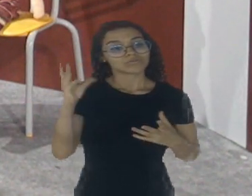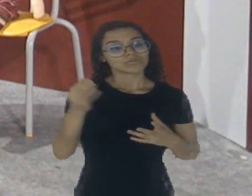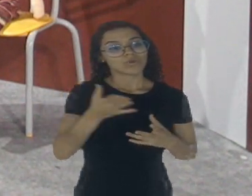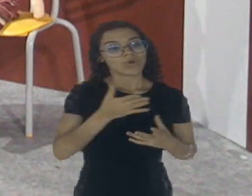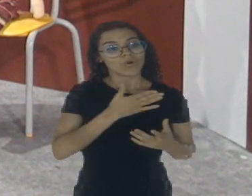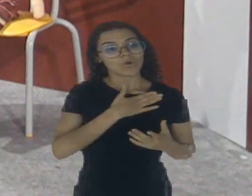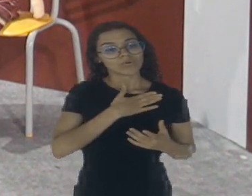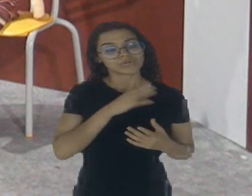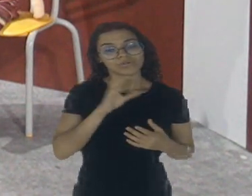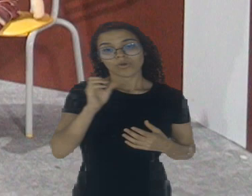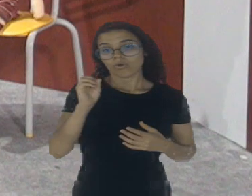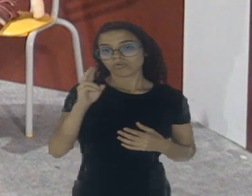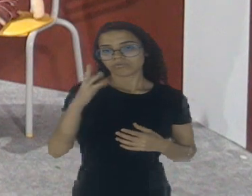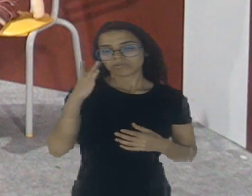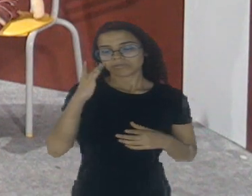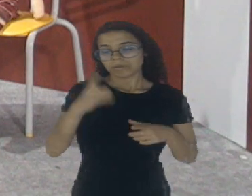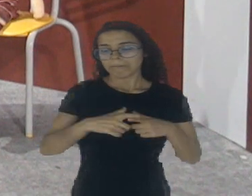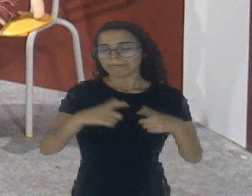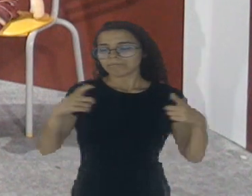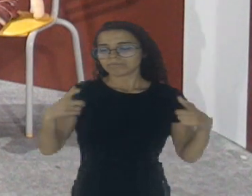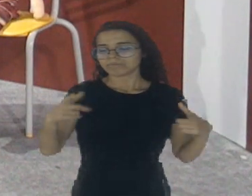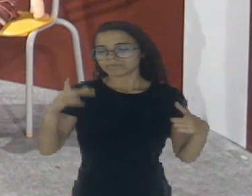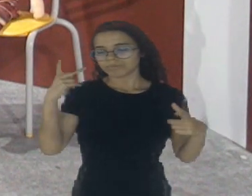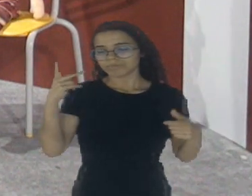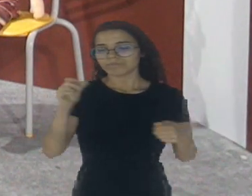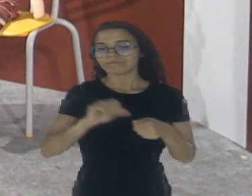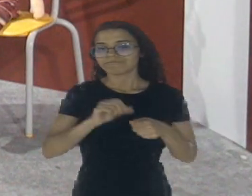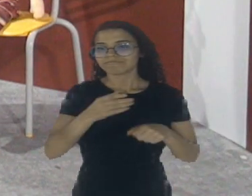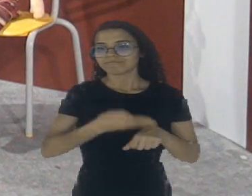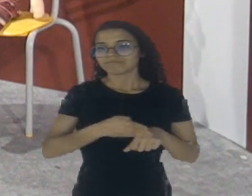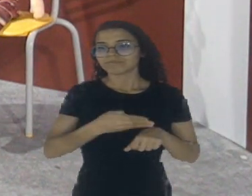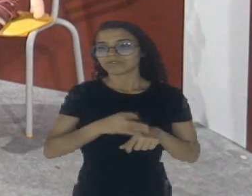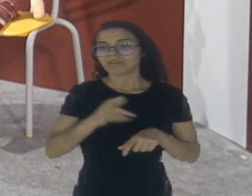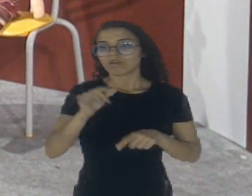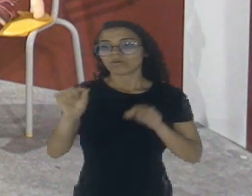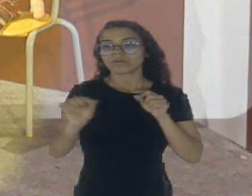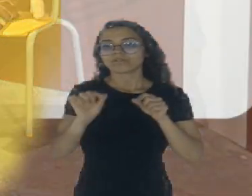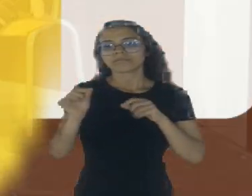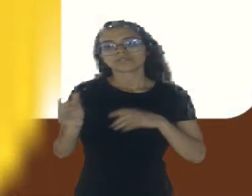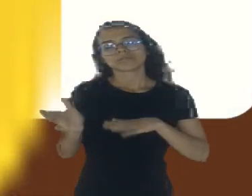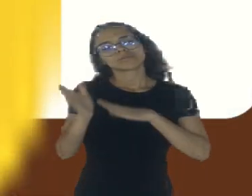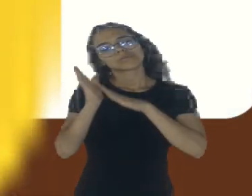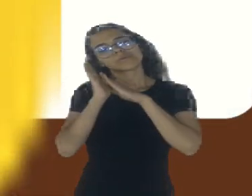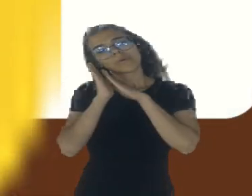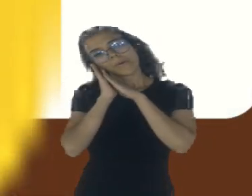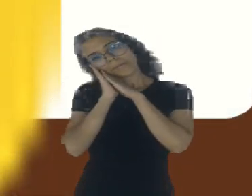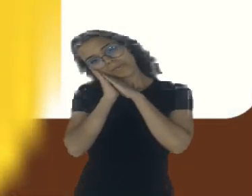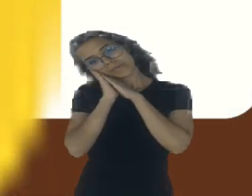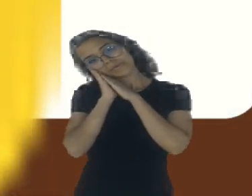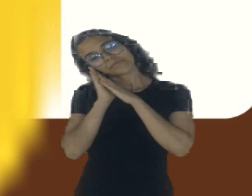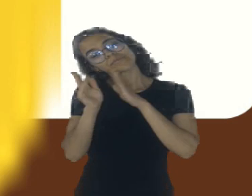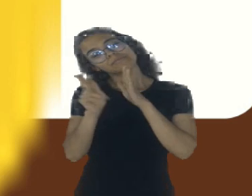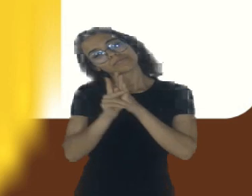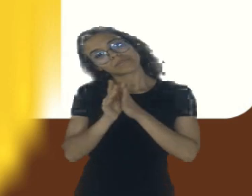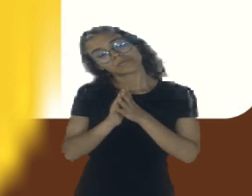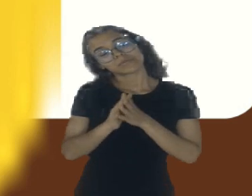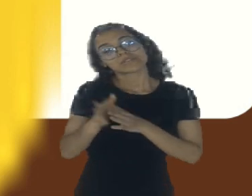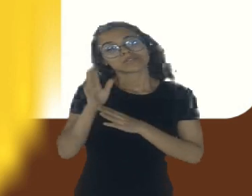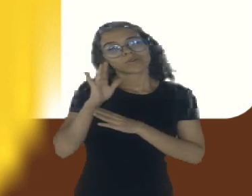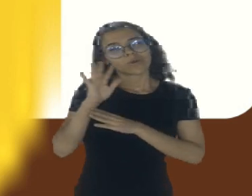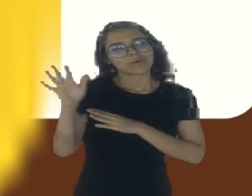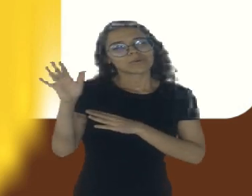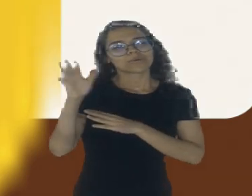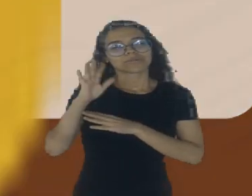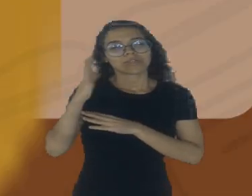pelo menos a grande maioria faz, né? Que é dormir, o sono. Eu acredito que é algo